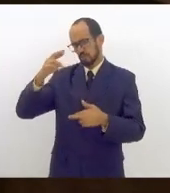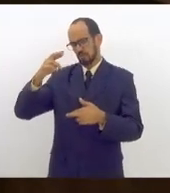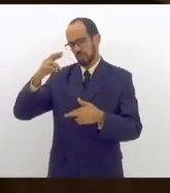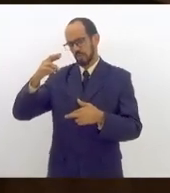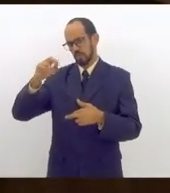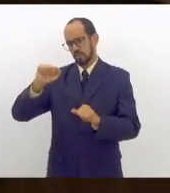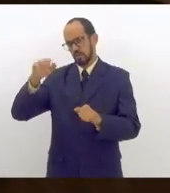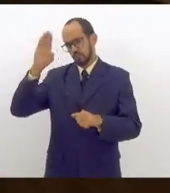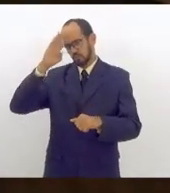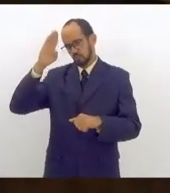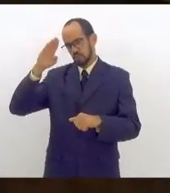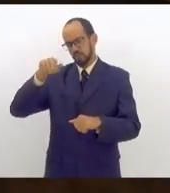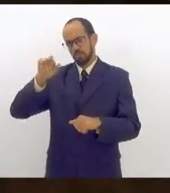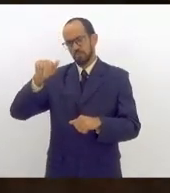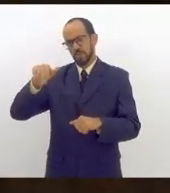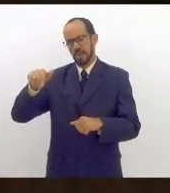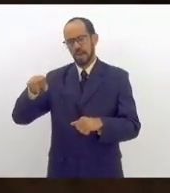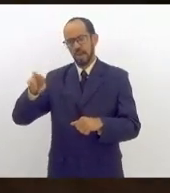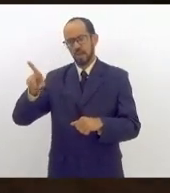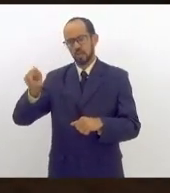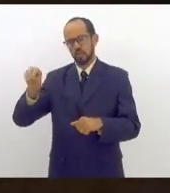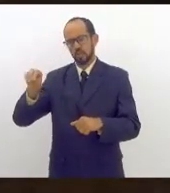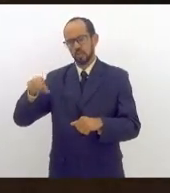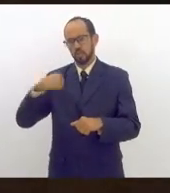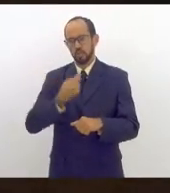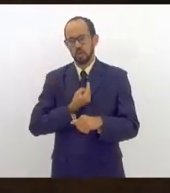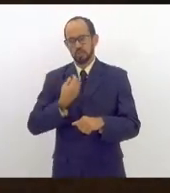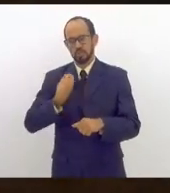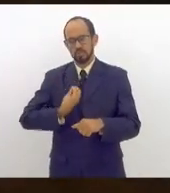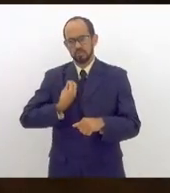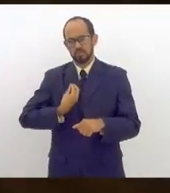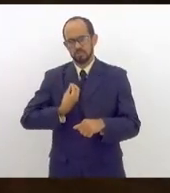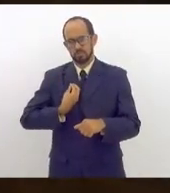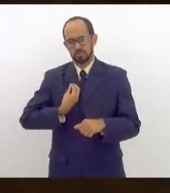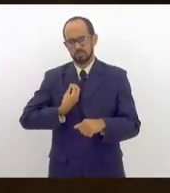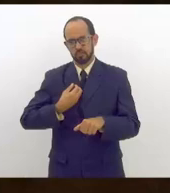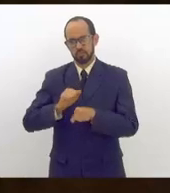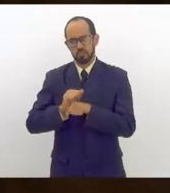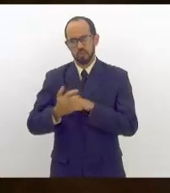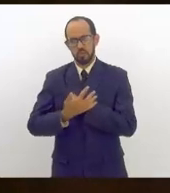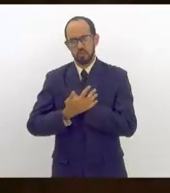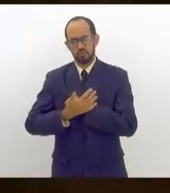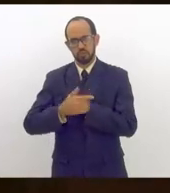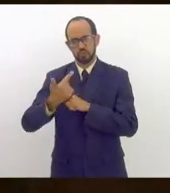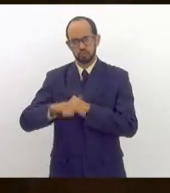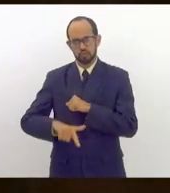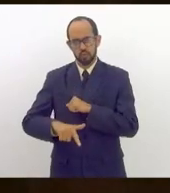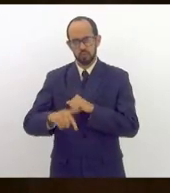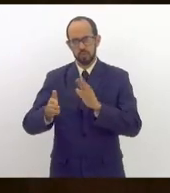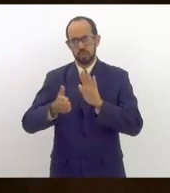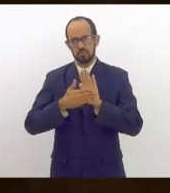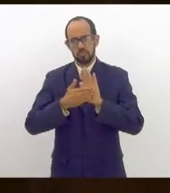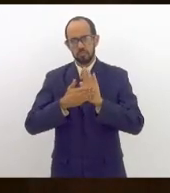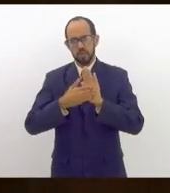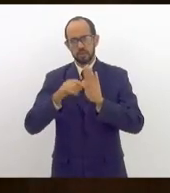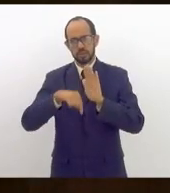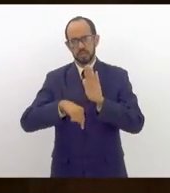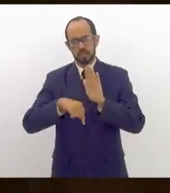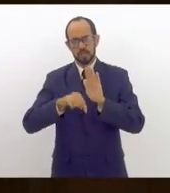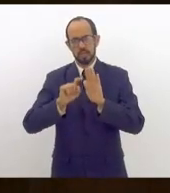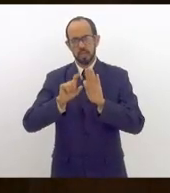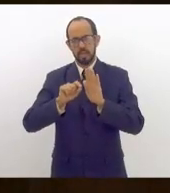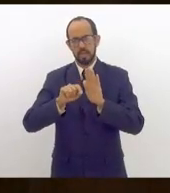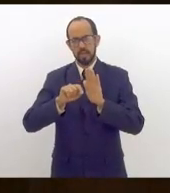deputado subtenente Bernardo, nós estamos vivendo mais uma variante da Covid e a proposta aqui é de que a